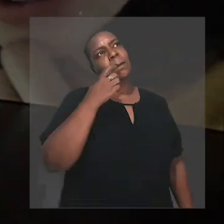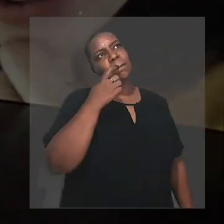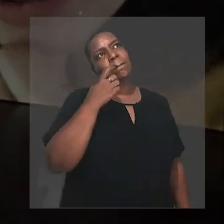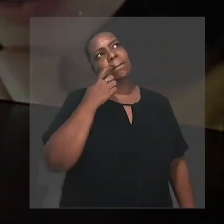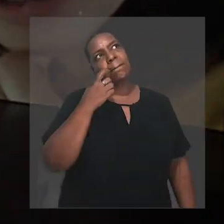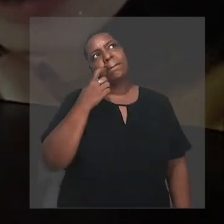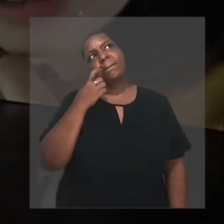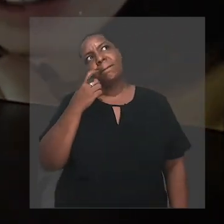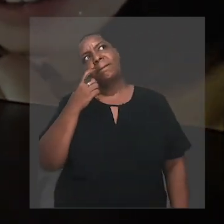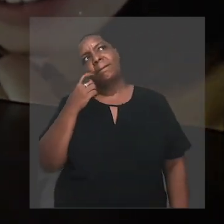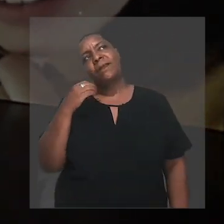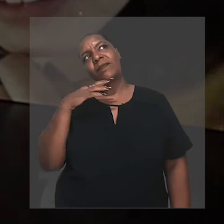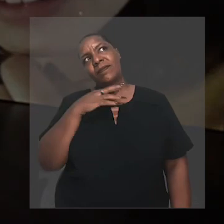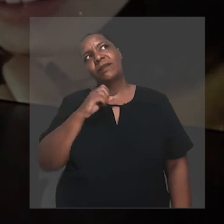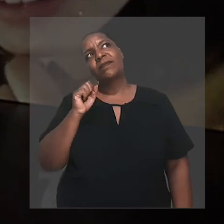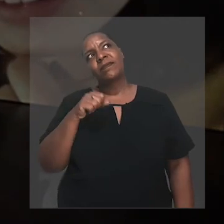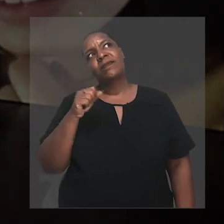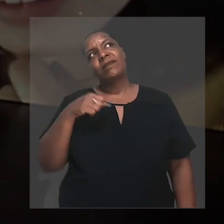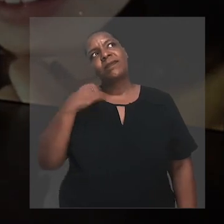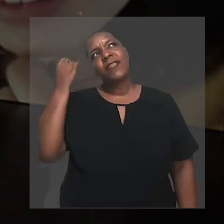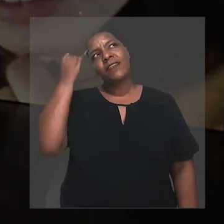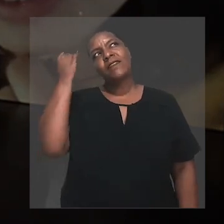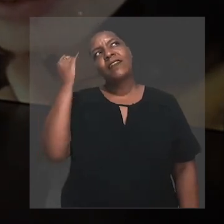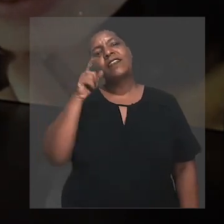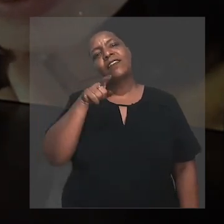Eu acho que eu inventei você.